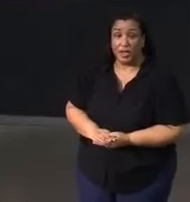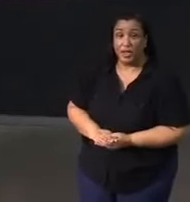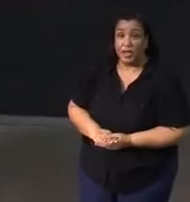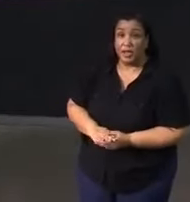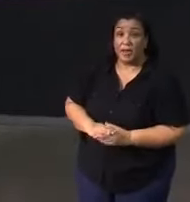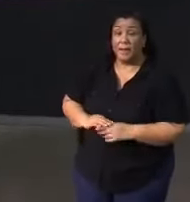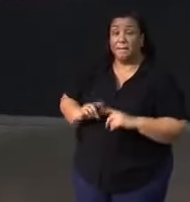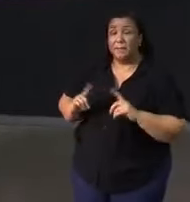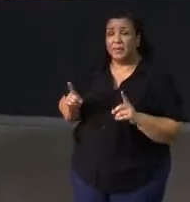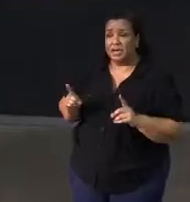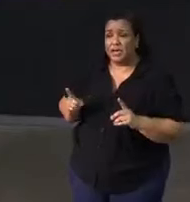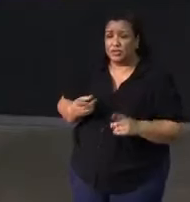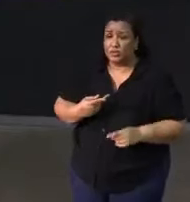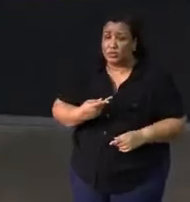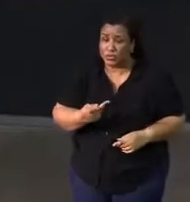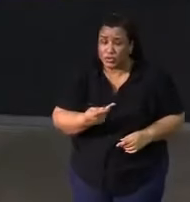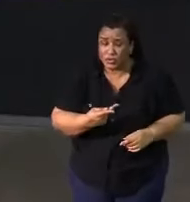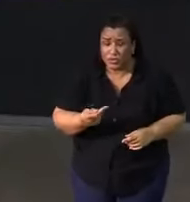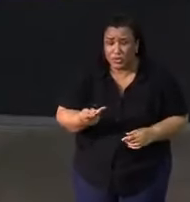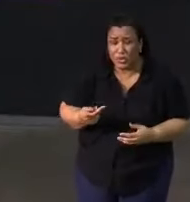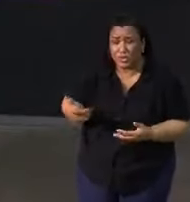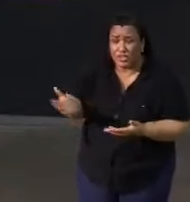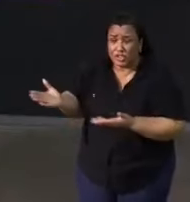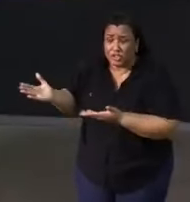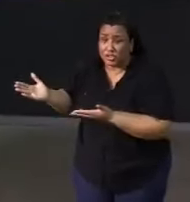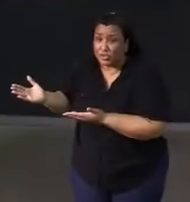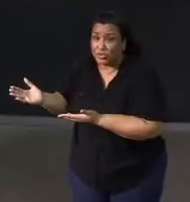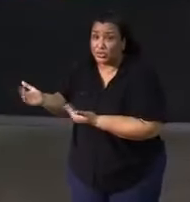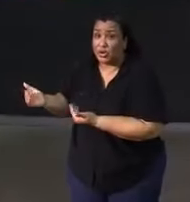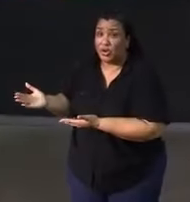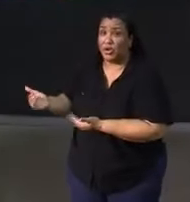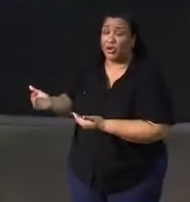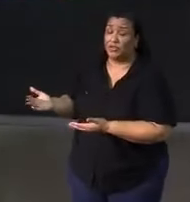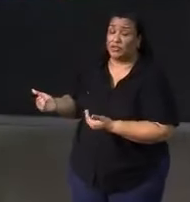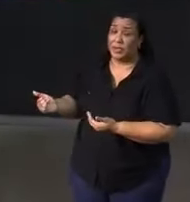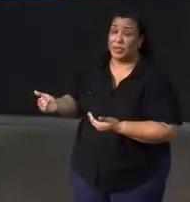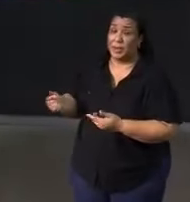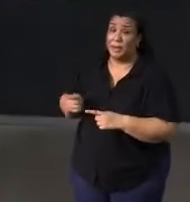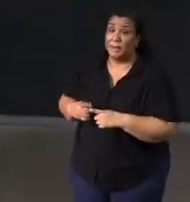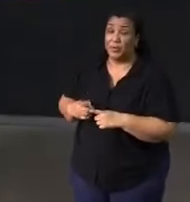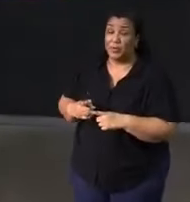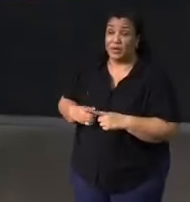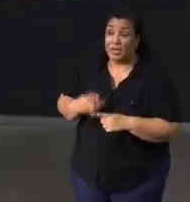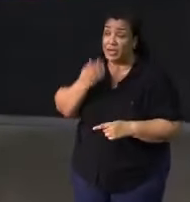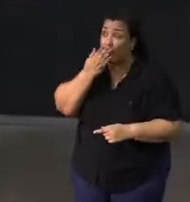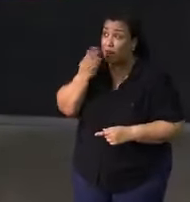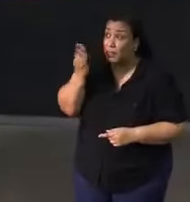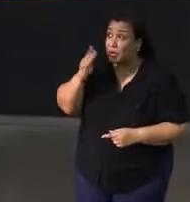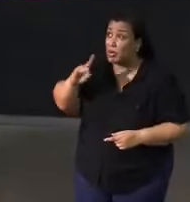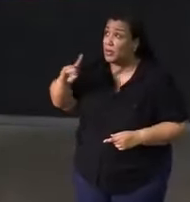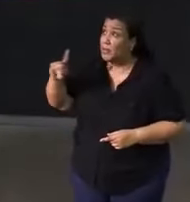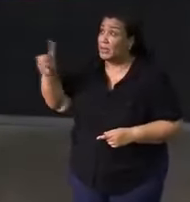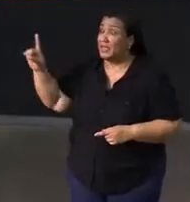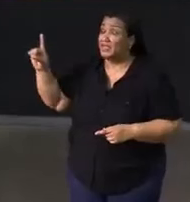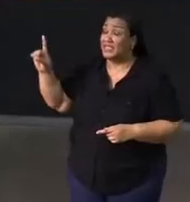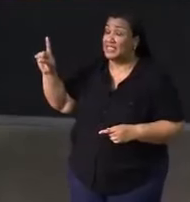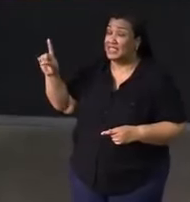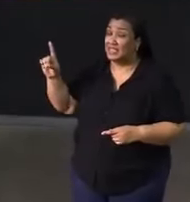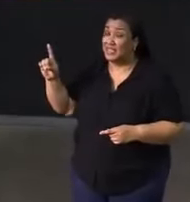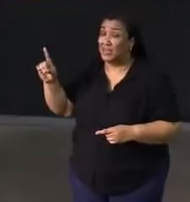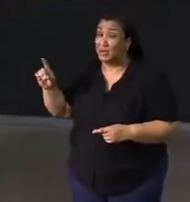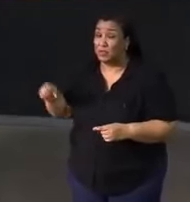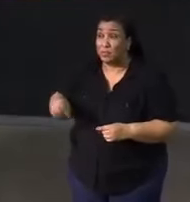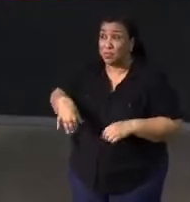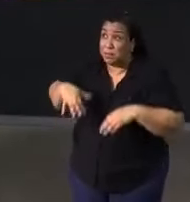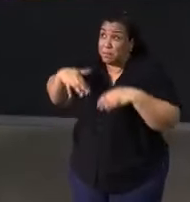são muito jovens para experimentar tão grandiosa promessa. E mais uma vez,